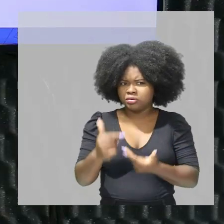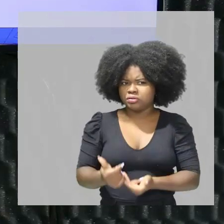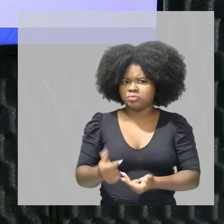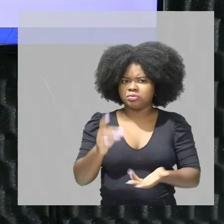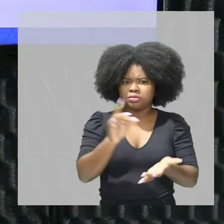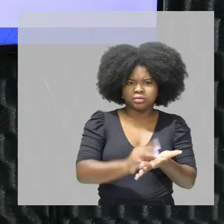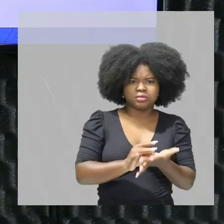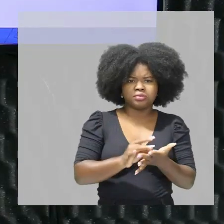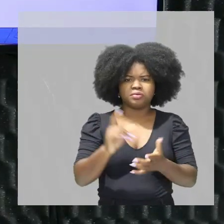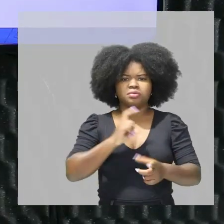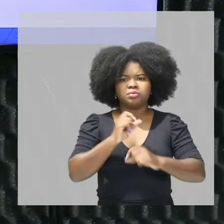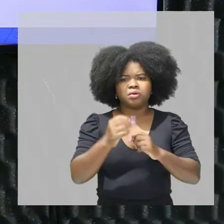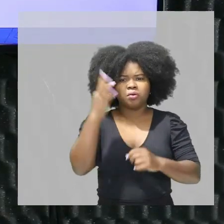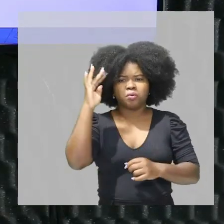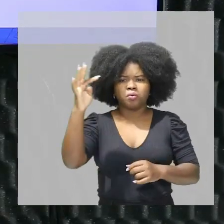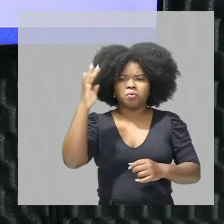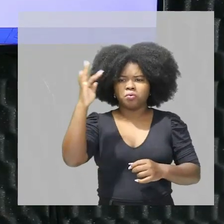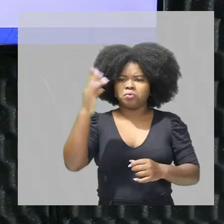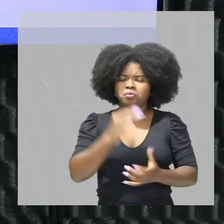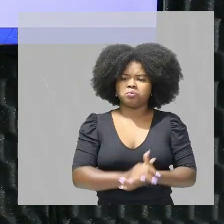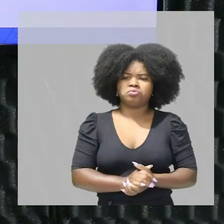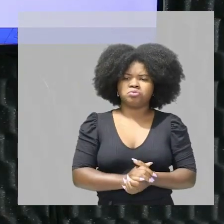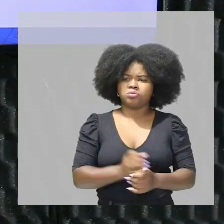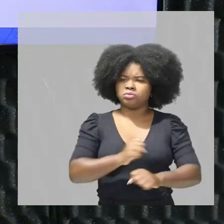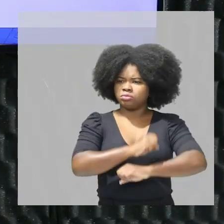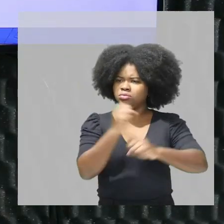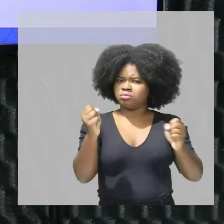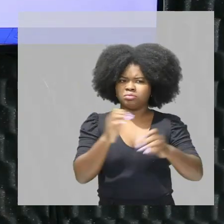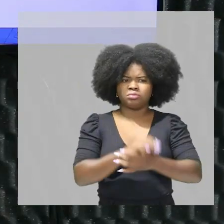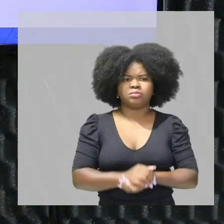gigante e que você jamais fosse despertar